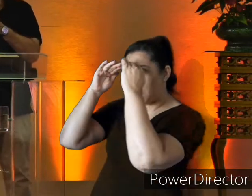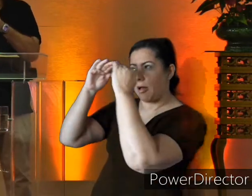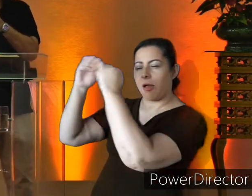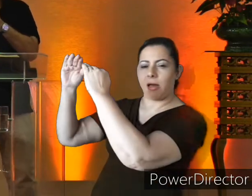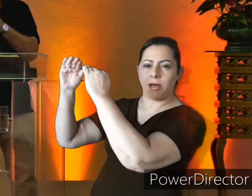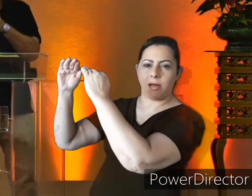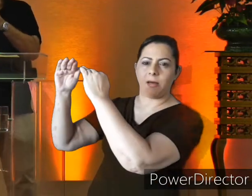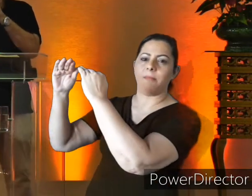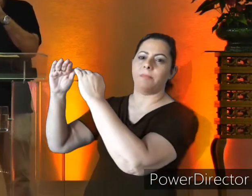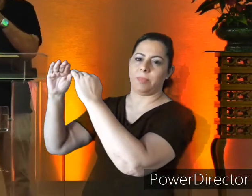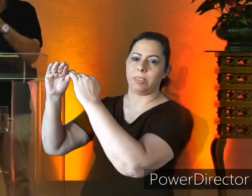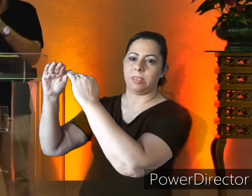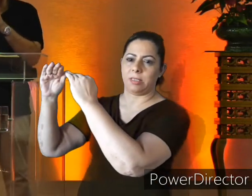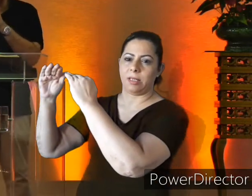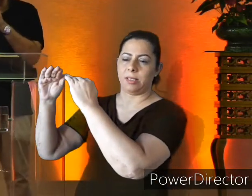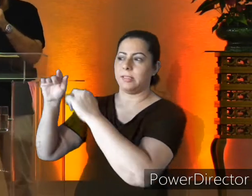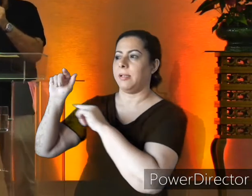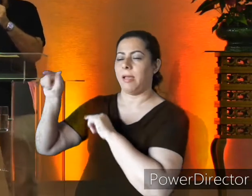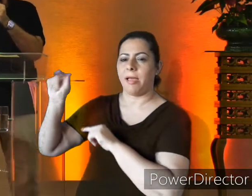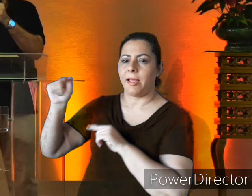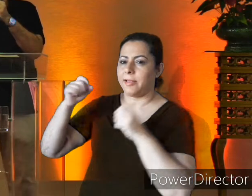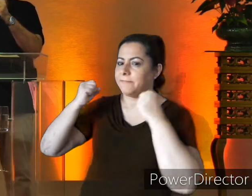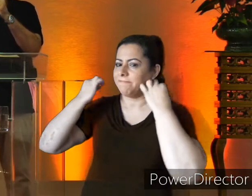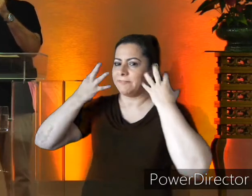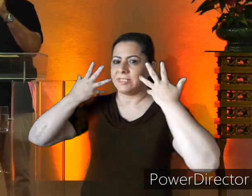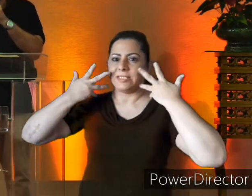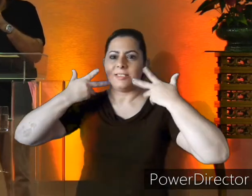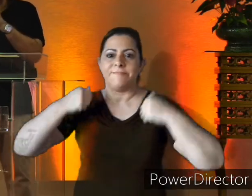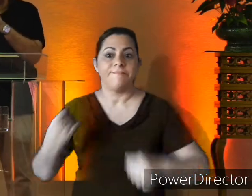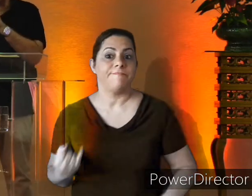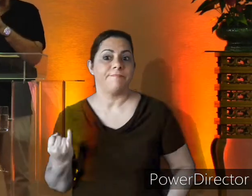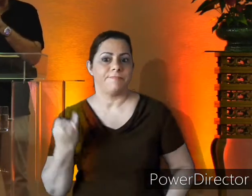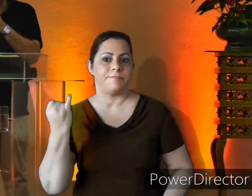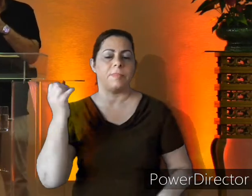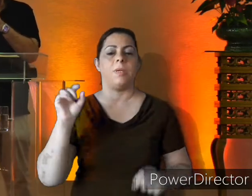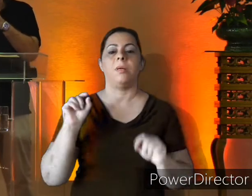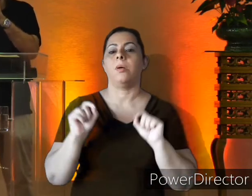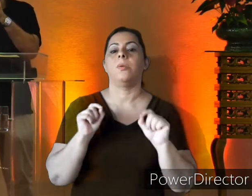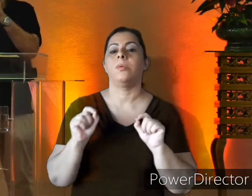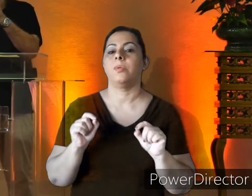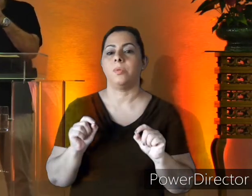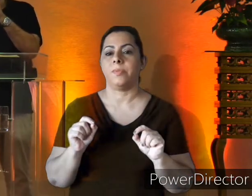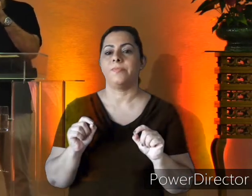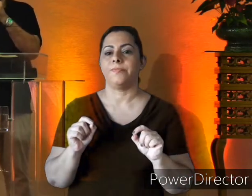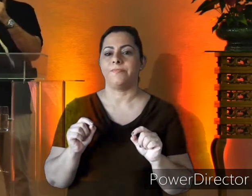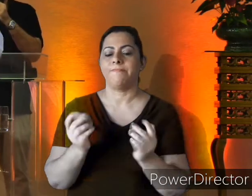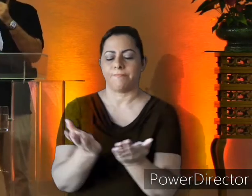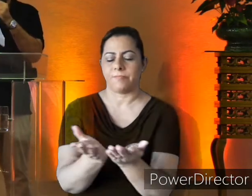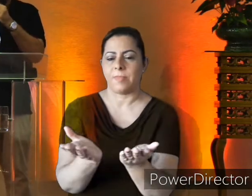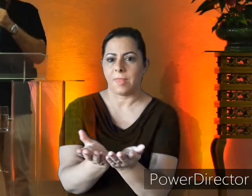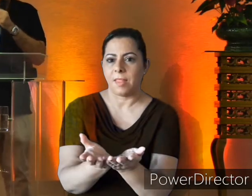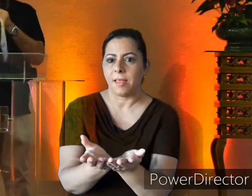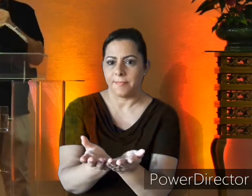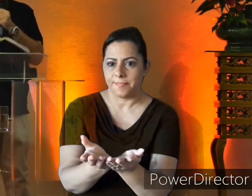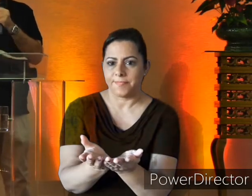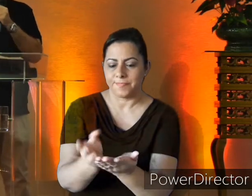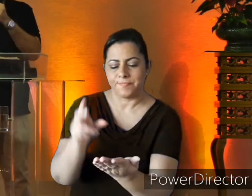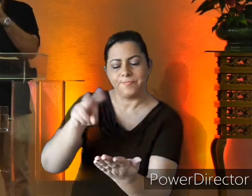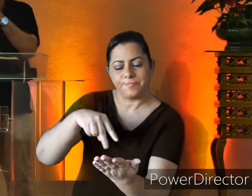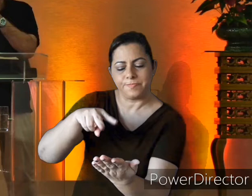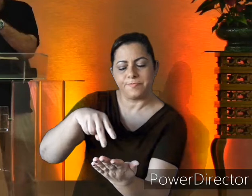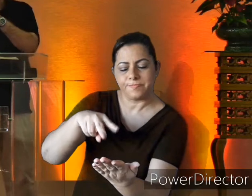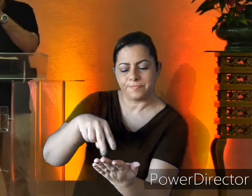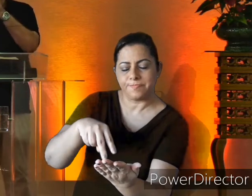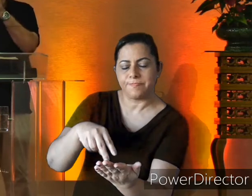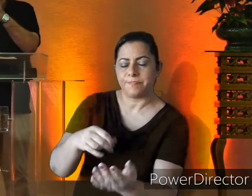estamos ligados em Deus, quando temos comunhão com Deus, por isso a importância de lermos a palavra de Deus, por isso a